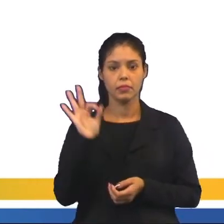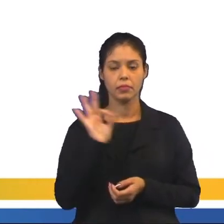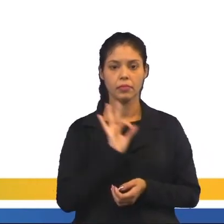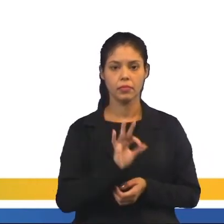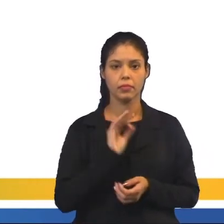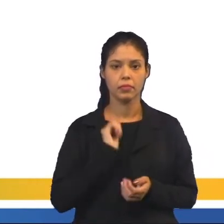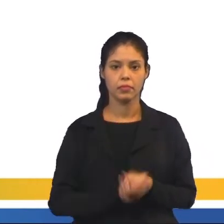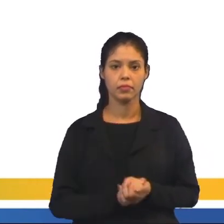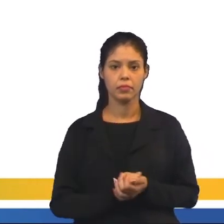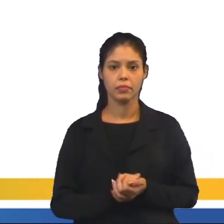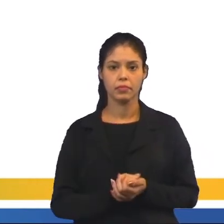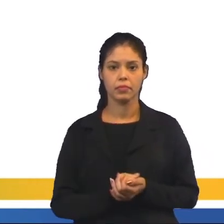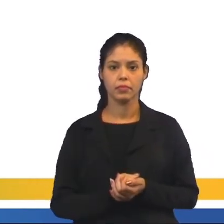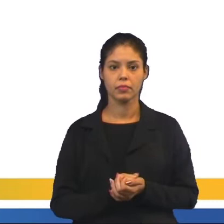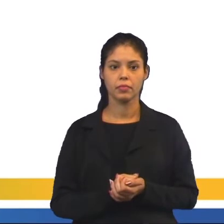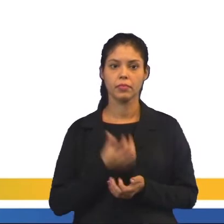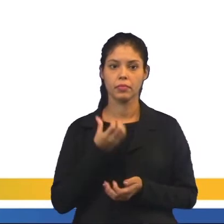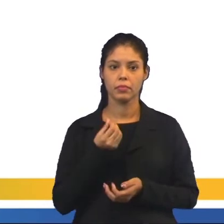de